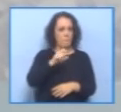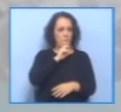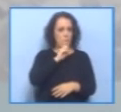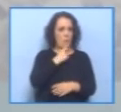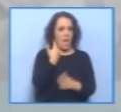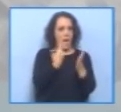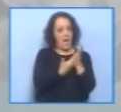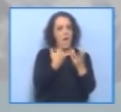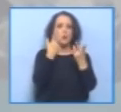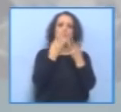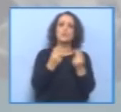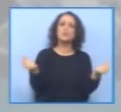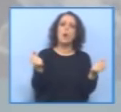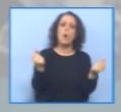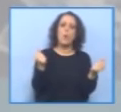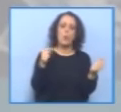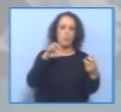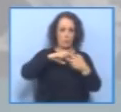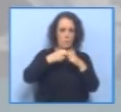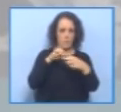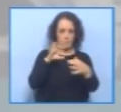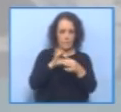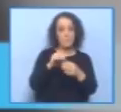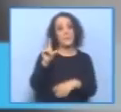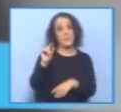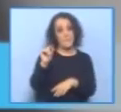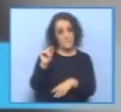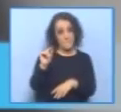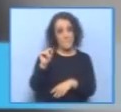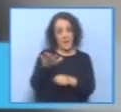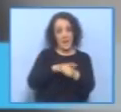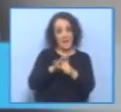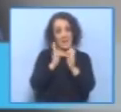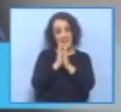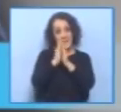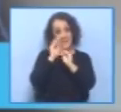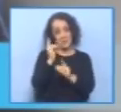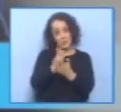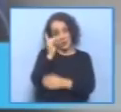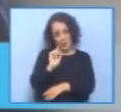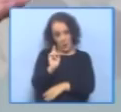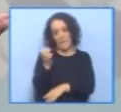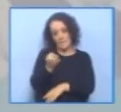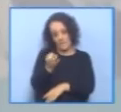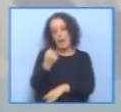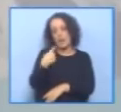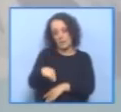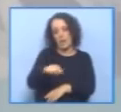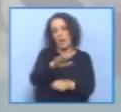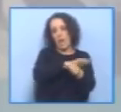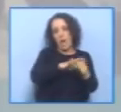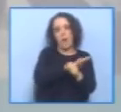solução para esse, enfim, para esse problema. Também. Não para o setor da catequese, não é a única. Não para o setor da catequese. Depois, claro que há outros, Claro,